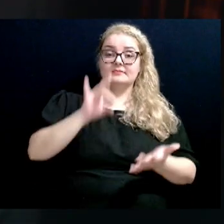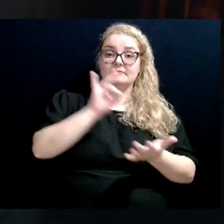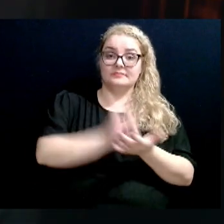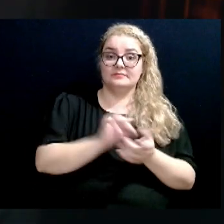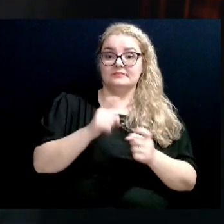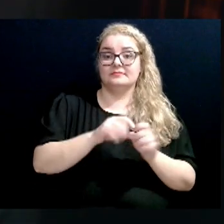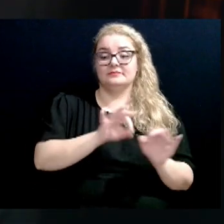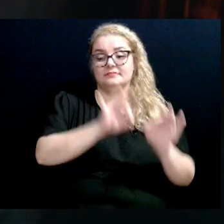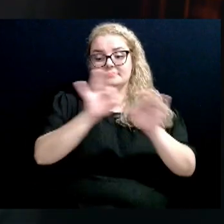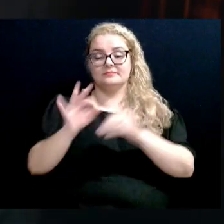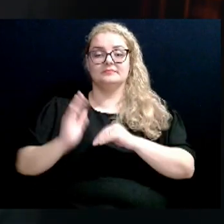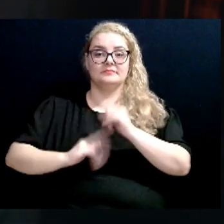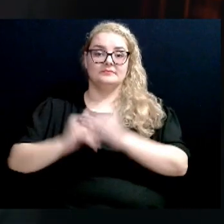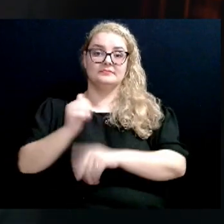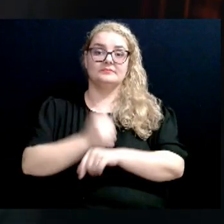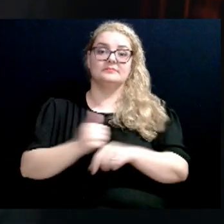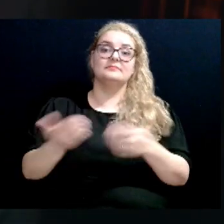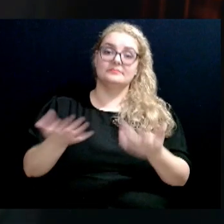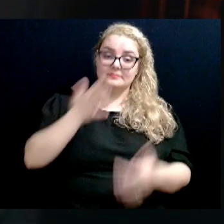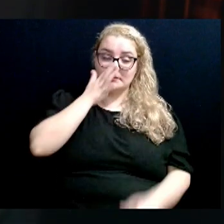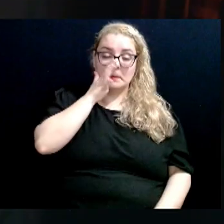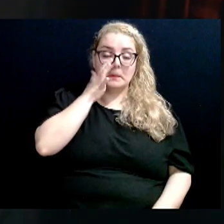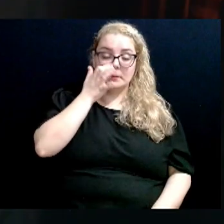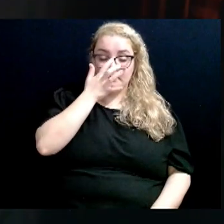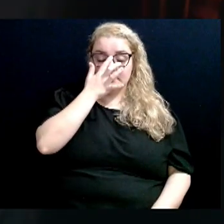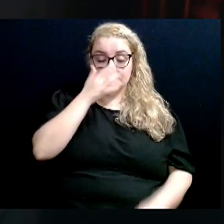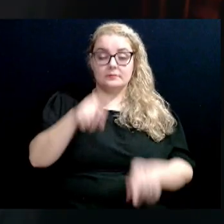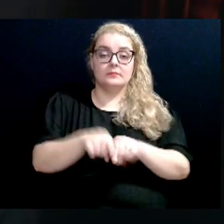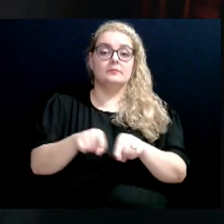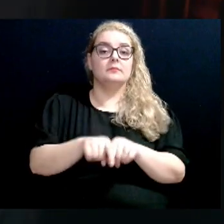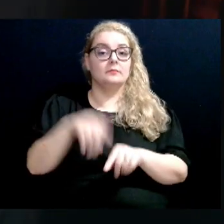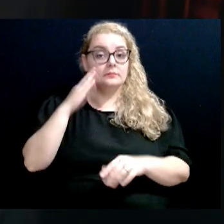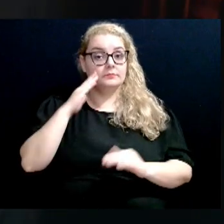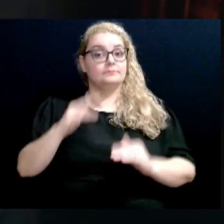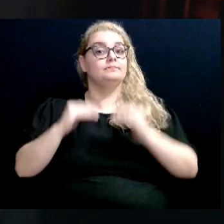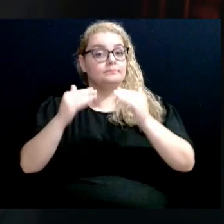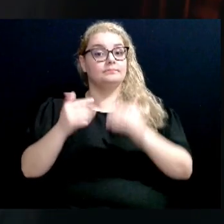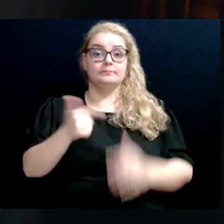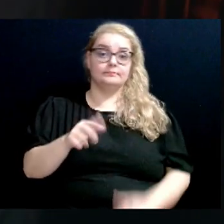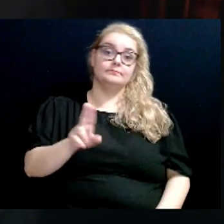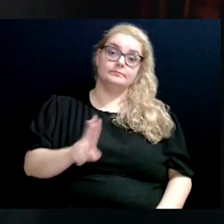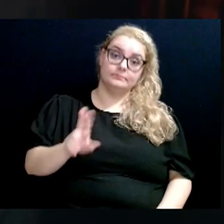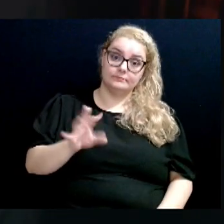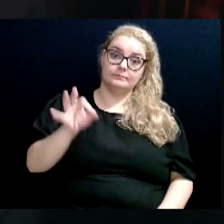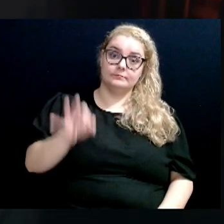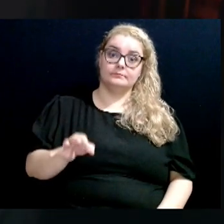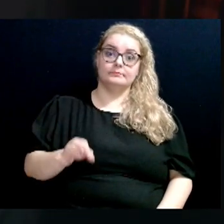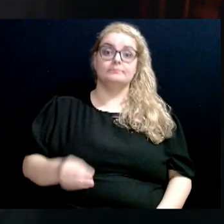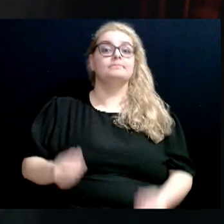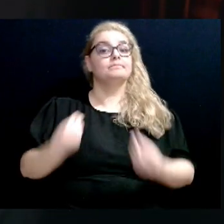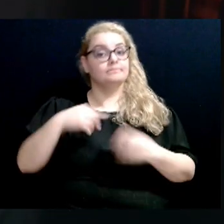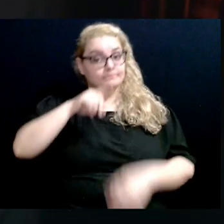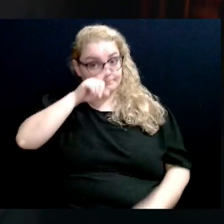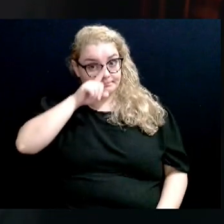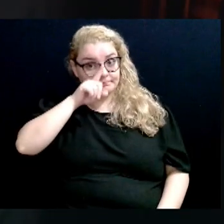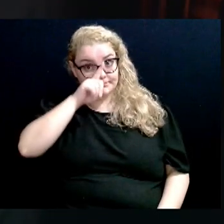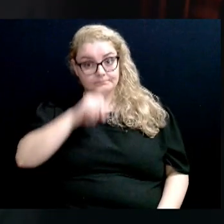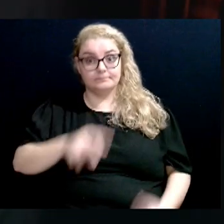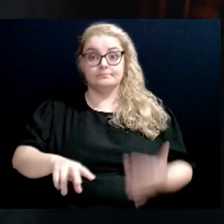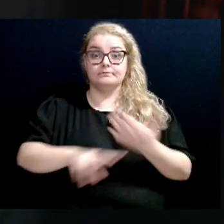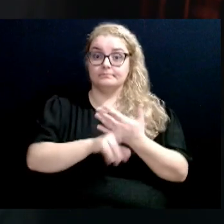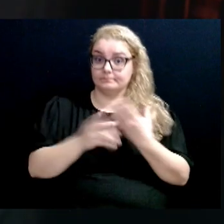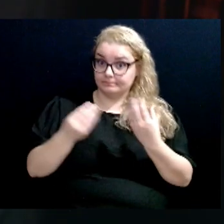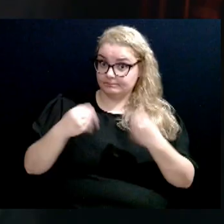profissional, né? E também entendemos que o excesso e o uso sem orientação pode sim trazer riscos e até causar danos ao